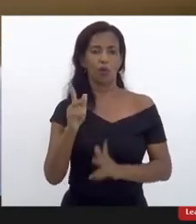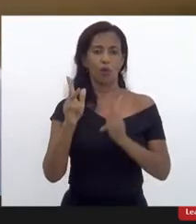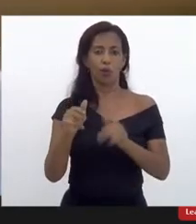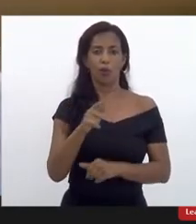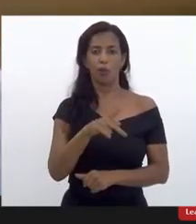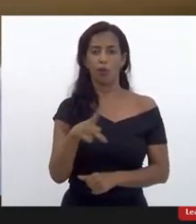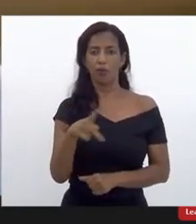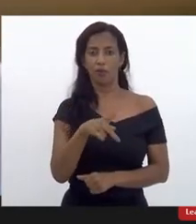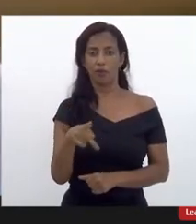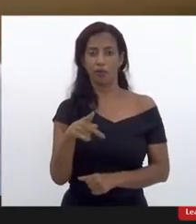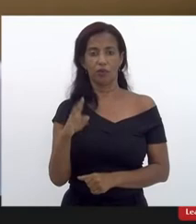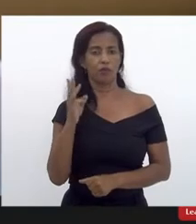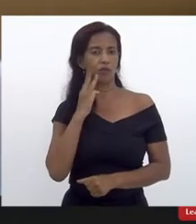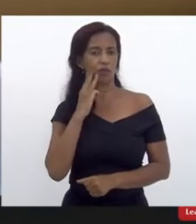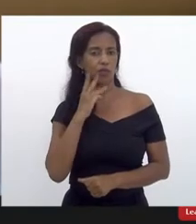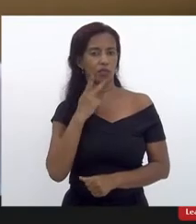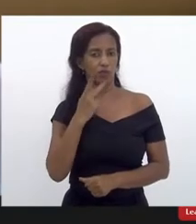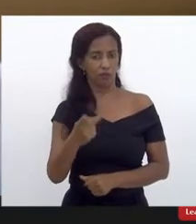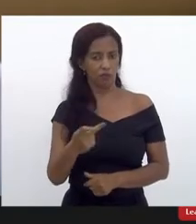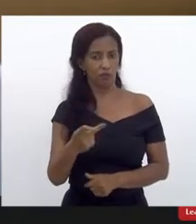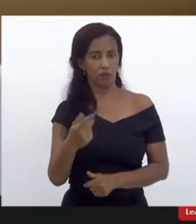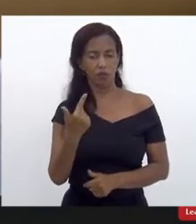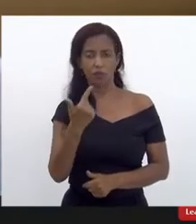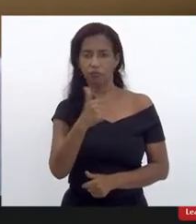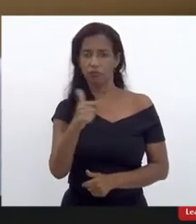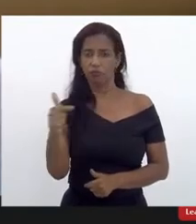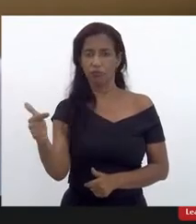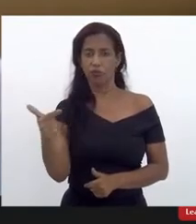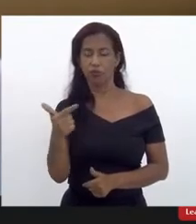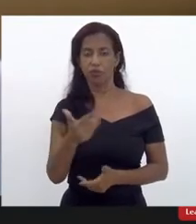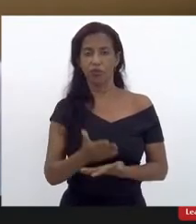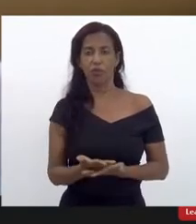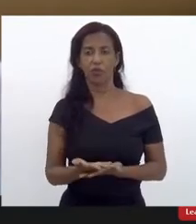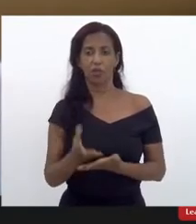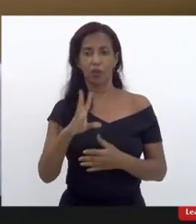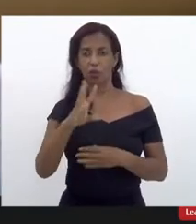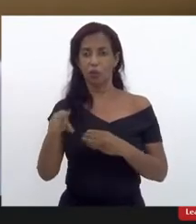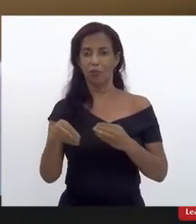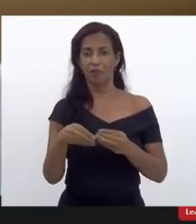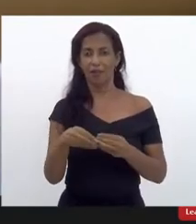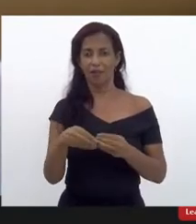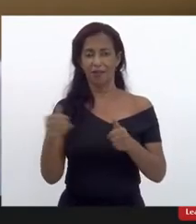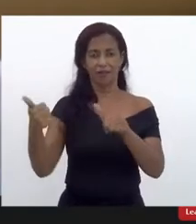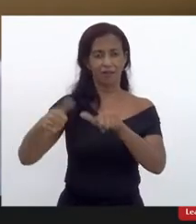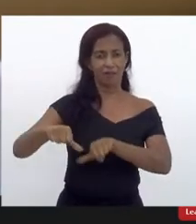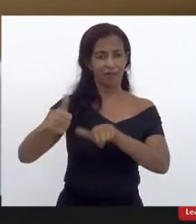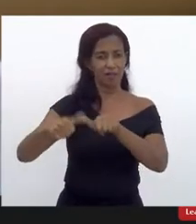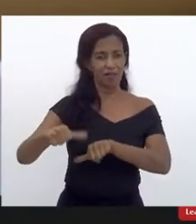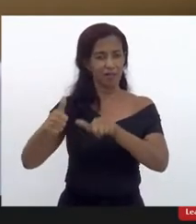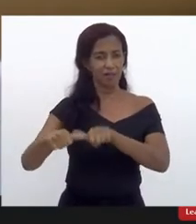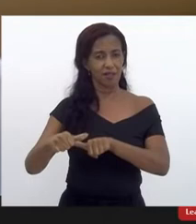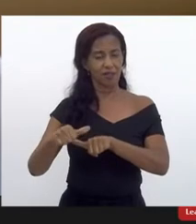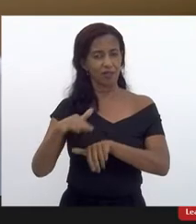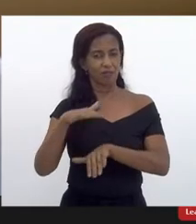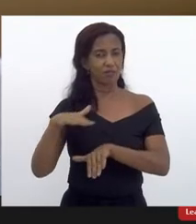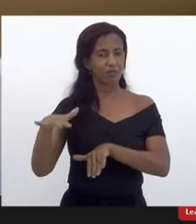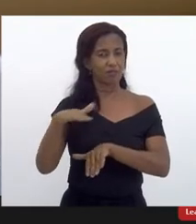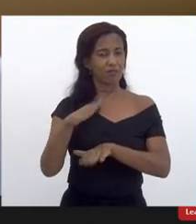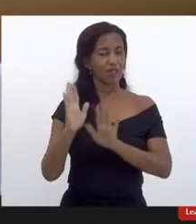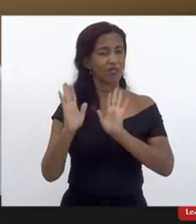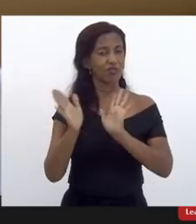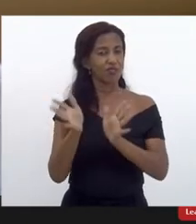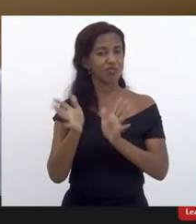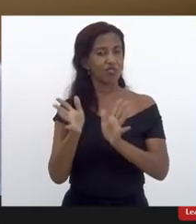deputado Valdec já mencionou aqui, de não ter sido completado, essa avaliação diagnóstica da rede já